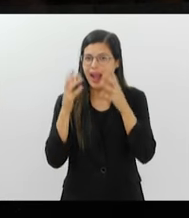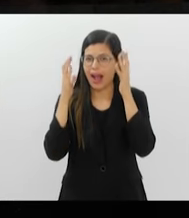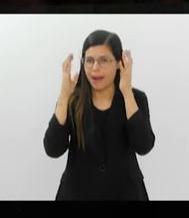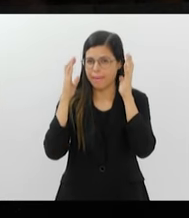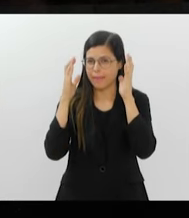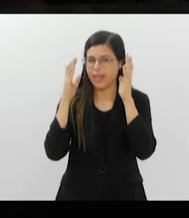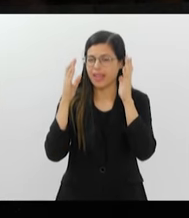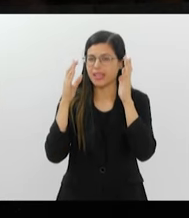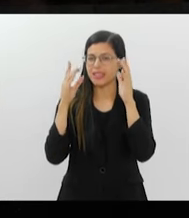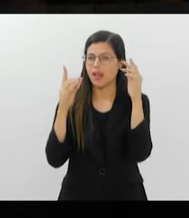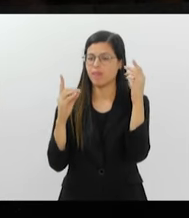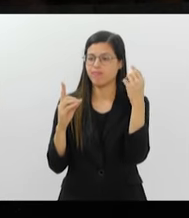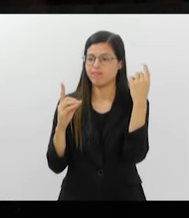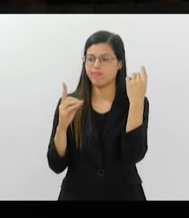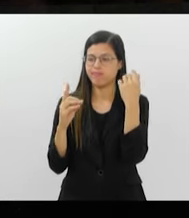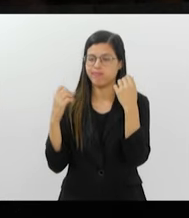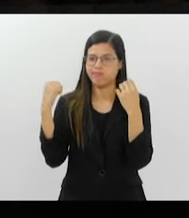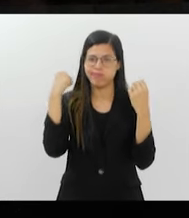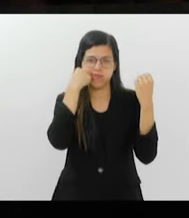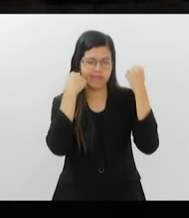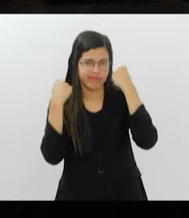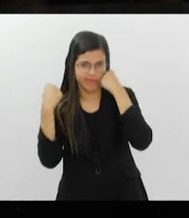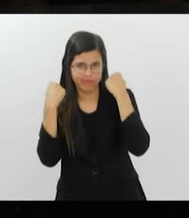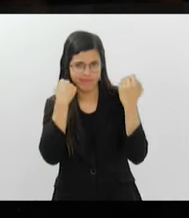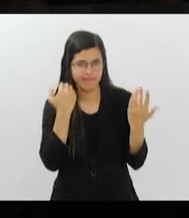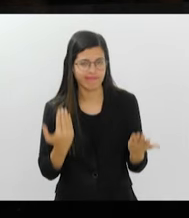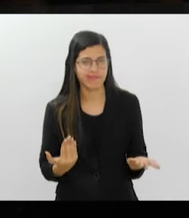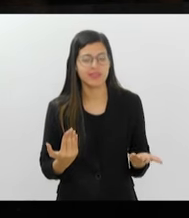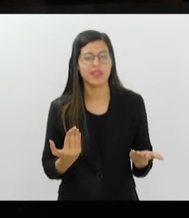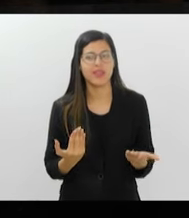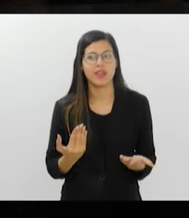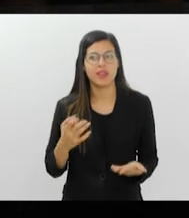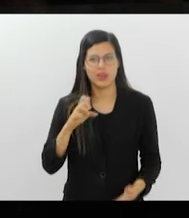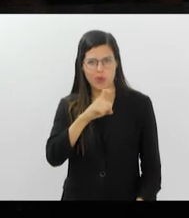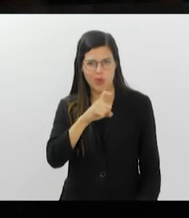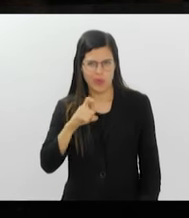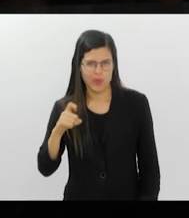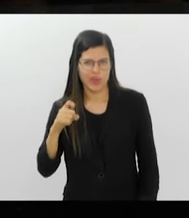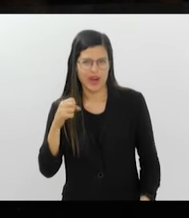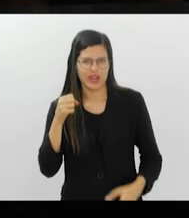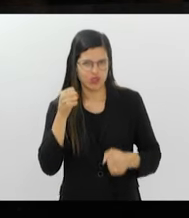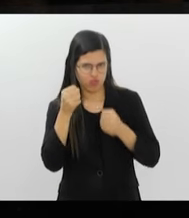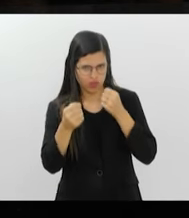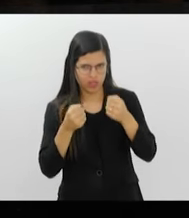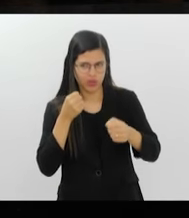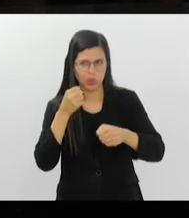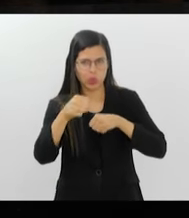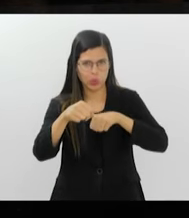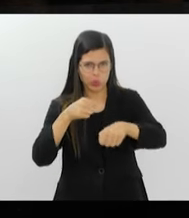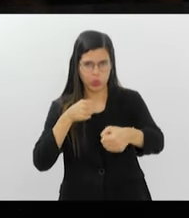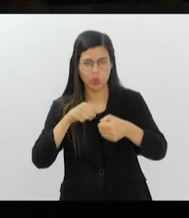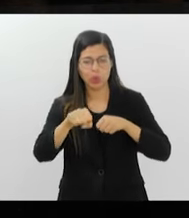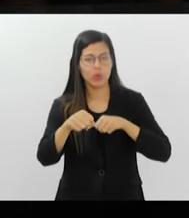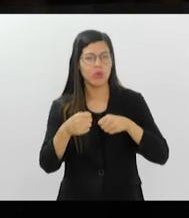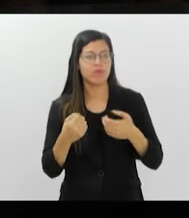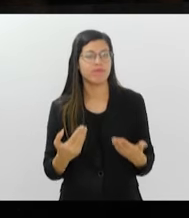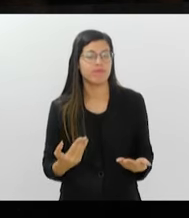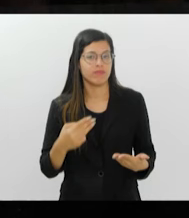golpes. E o ex-boxeador nosso, ele tinha uma